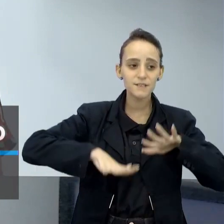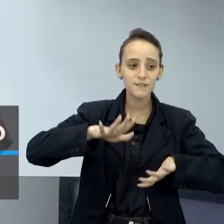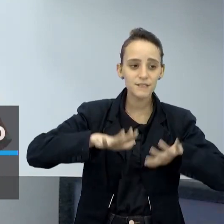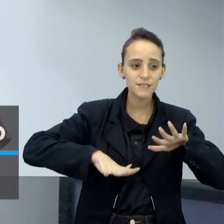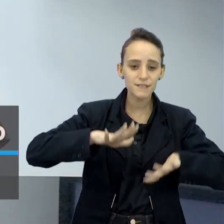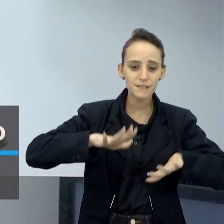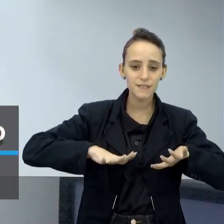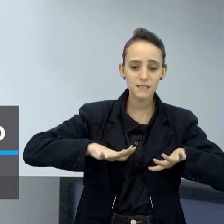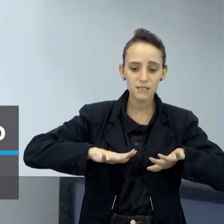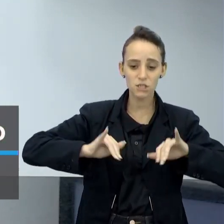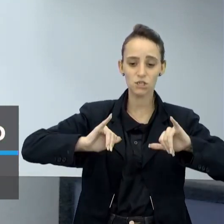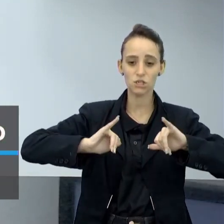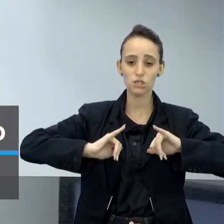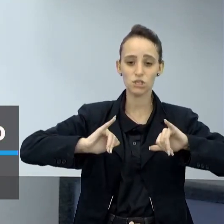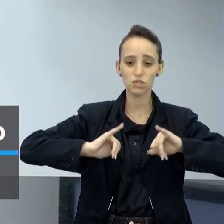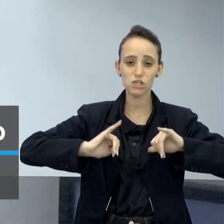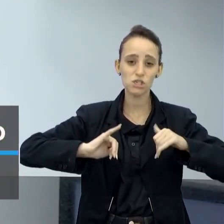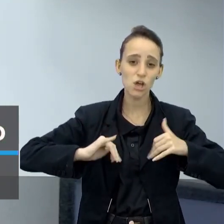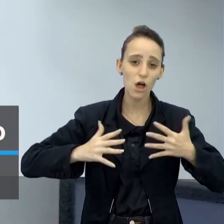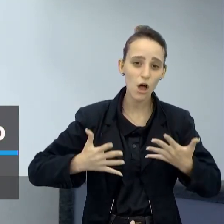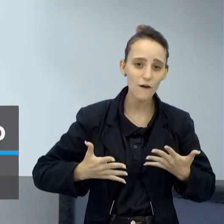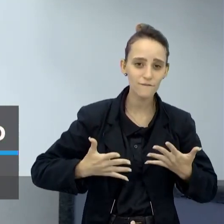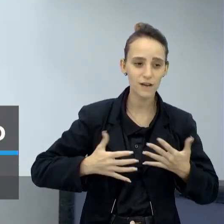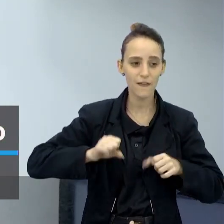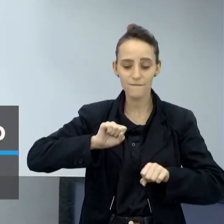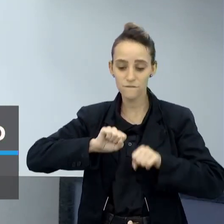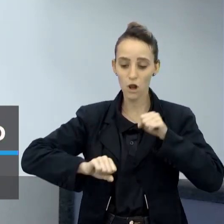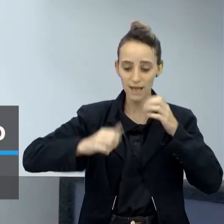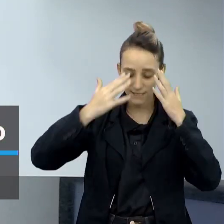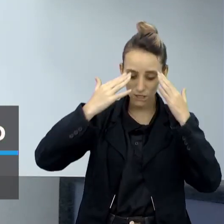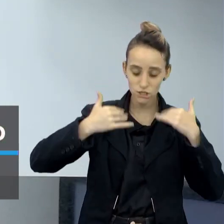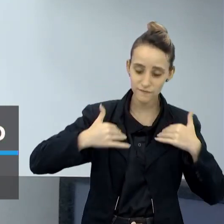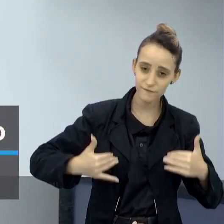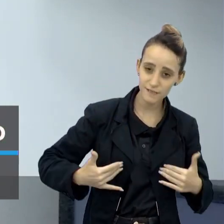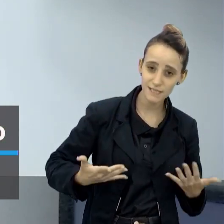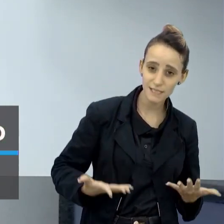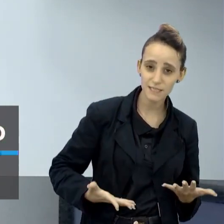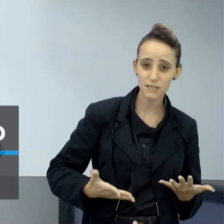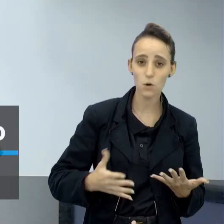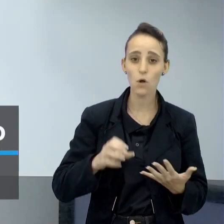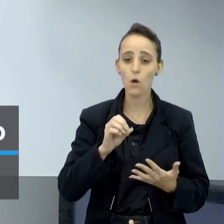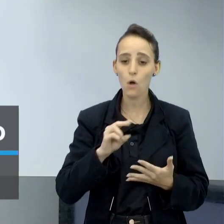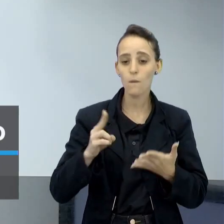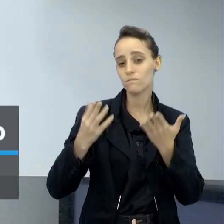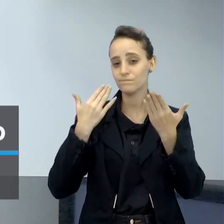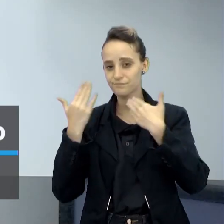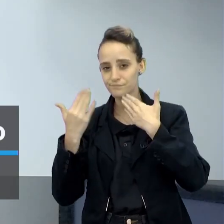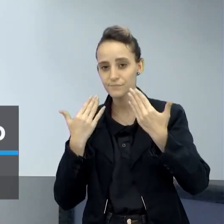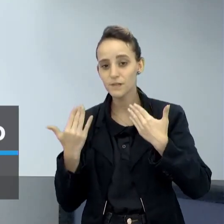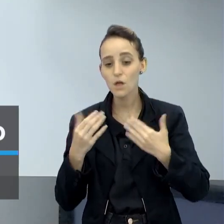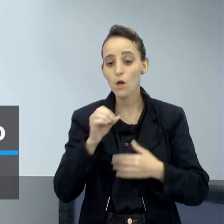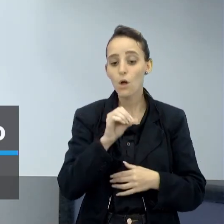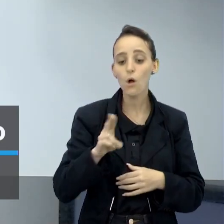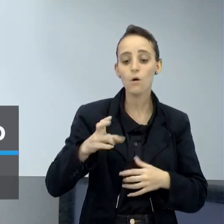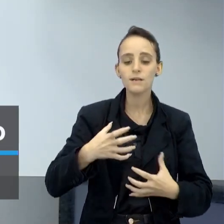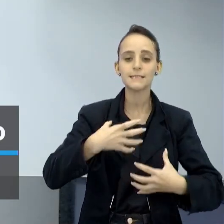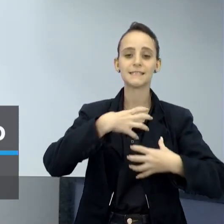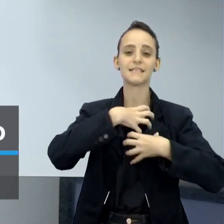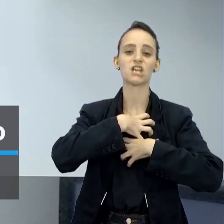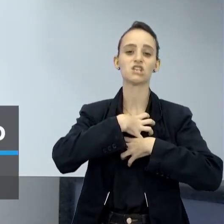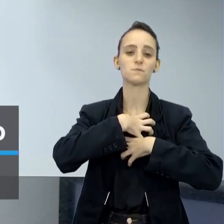processos que são muito difíceis, violência simbólica, física, né? Ou até mesmo o sentimento